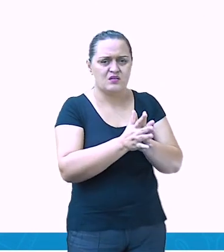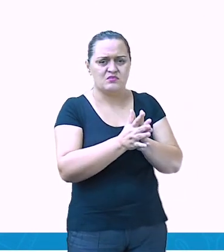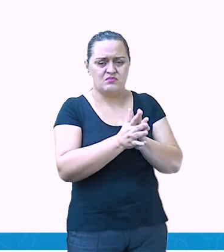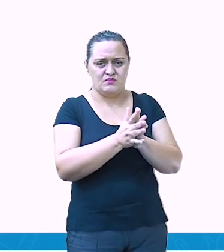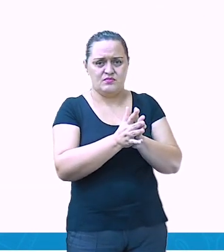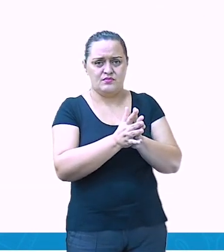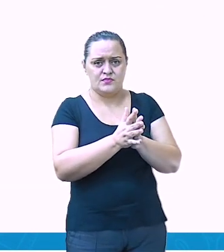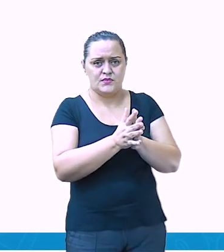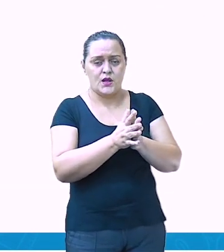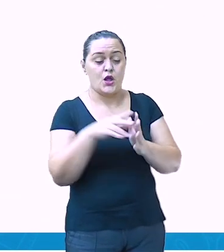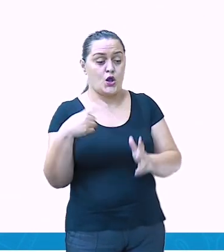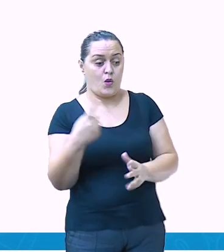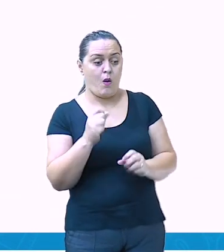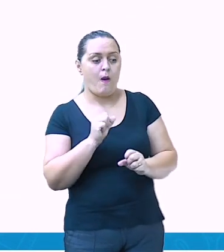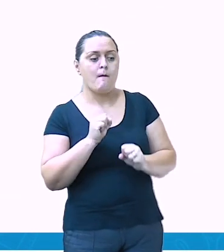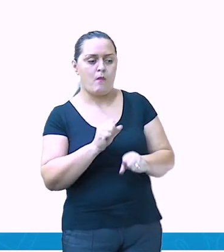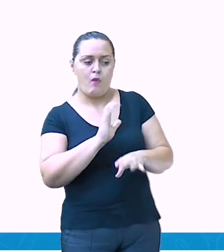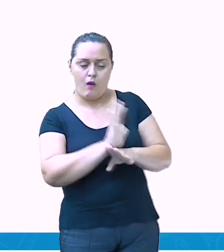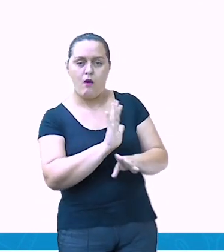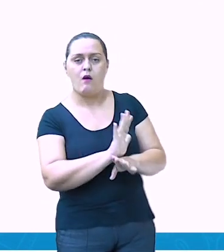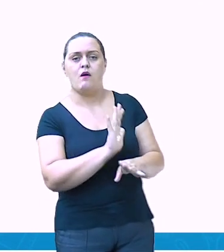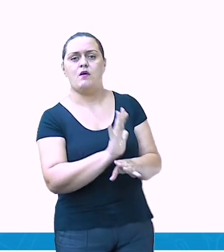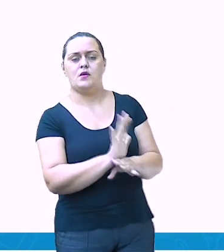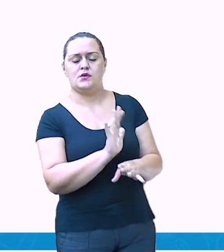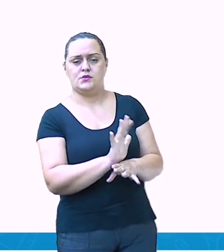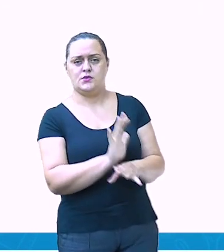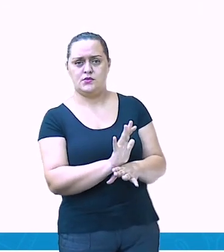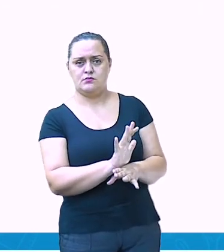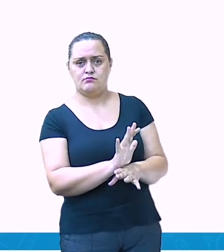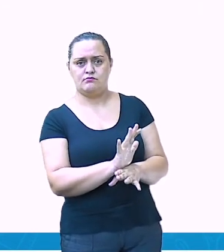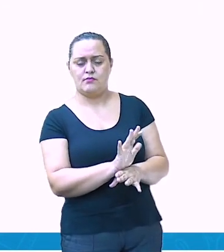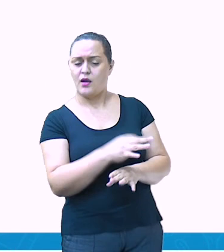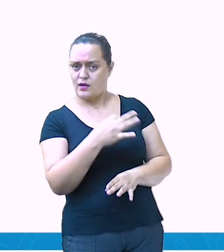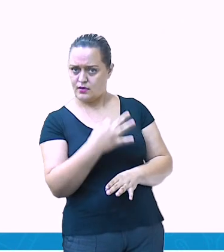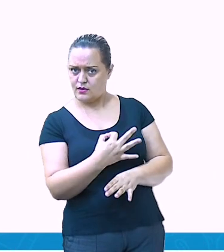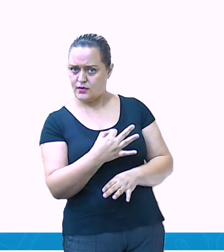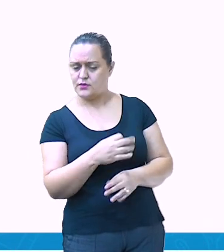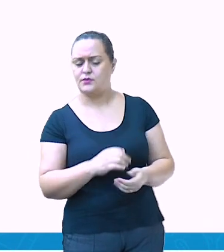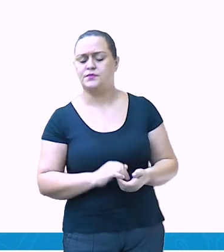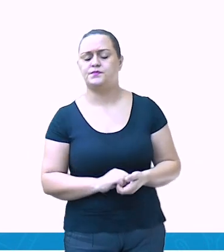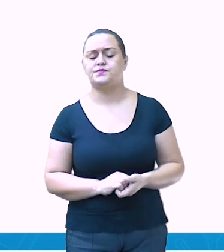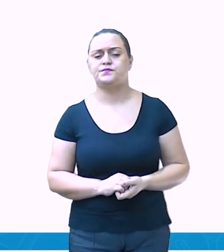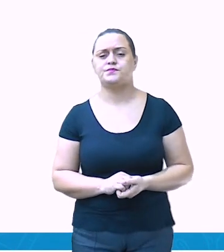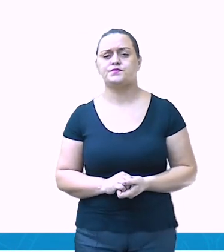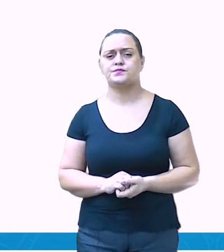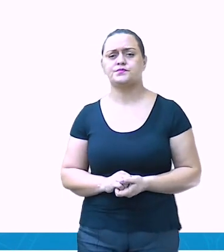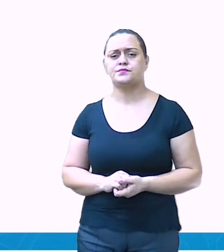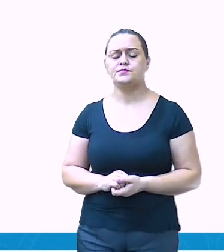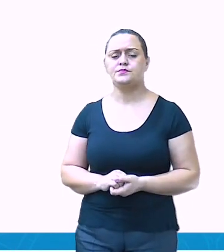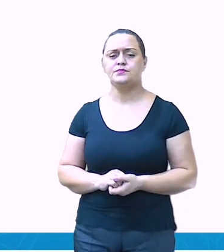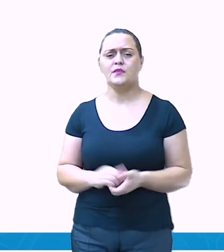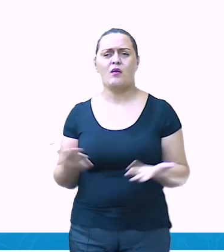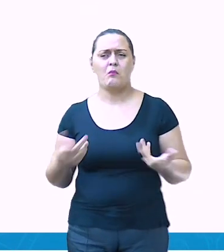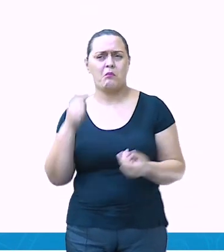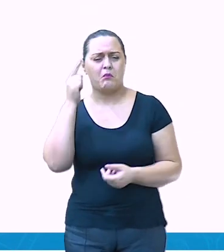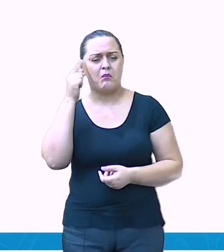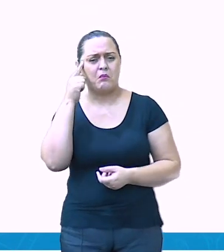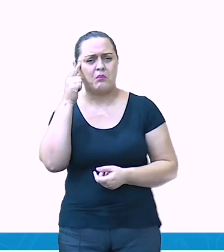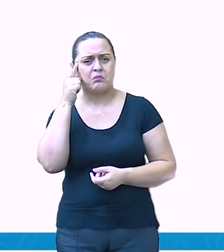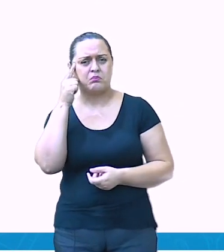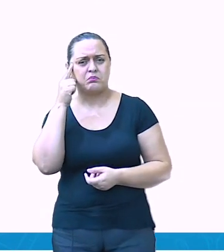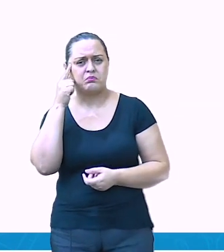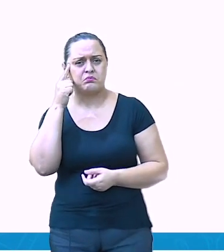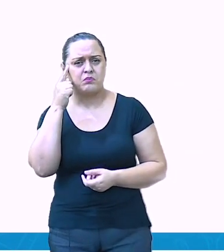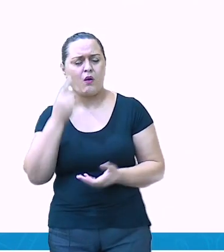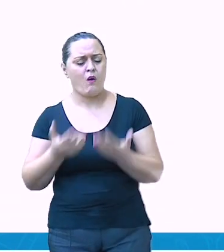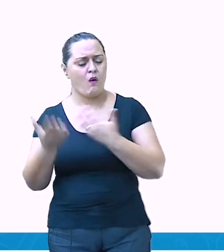melhorar a condição desses espaços. Bom, pensando então, vamos voltar lá um pouquinho. O que são